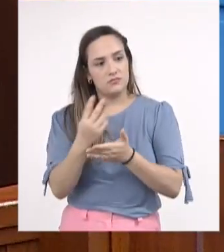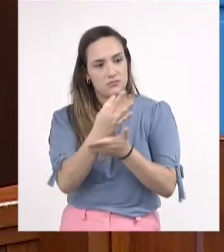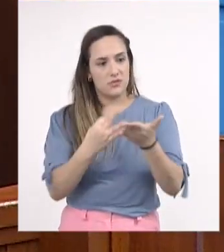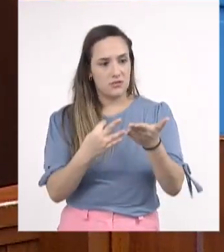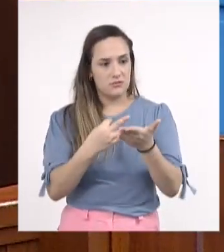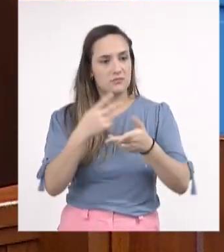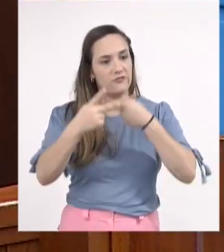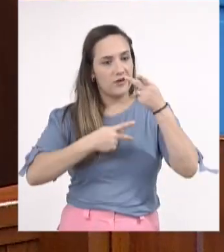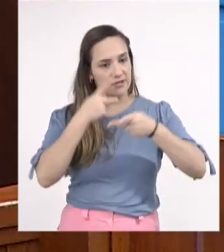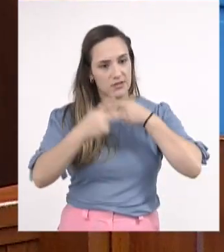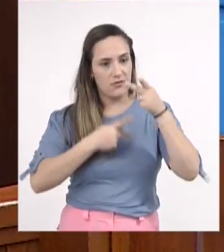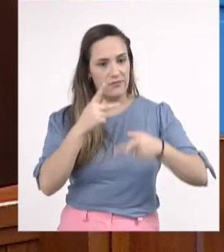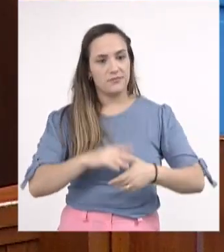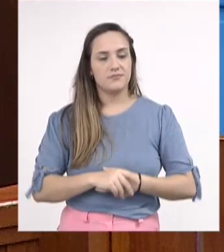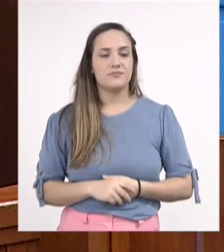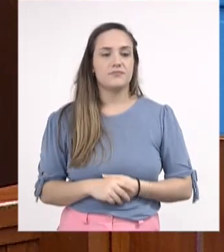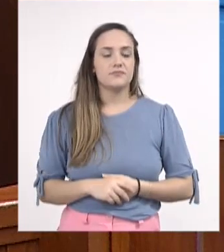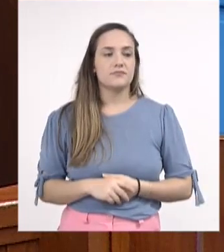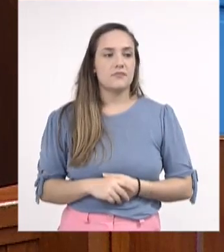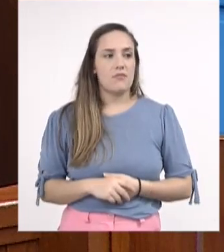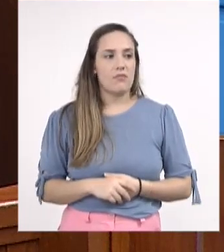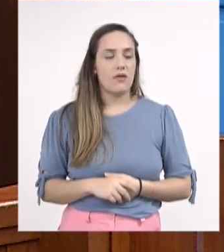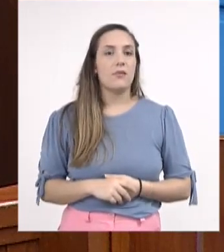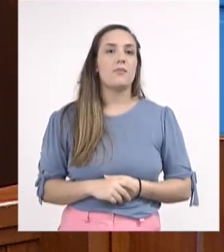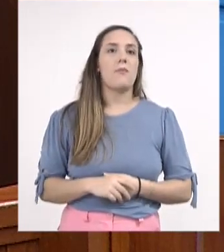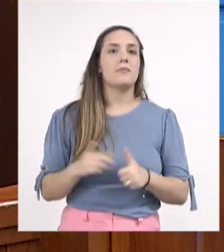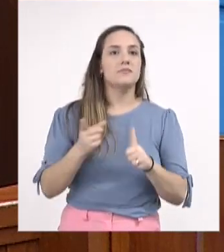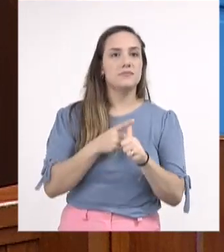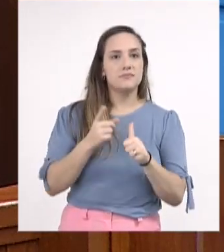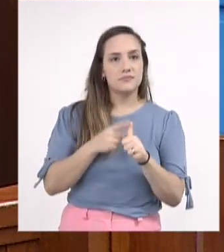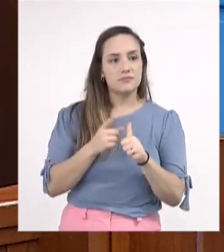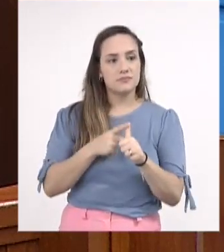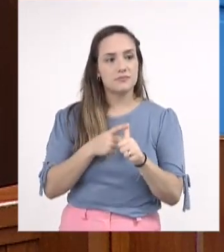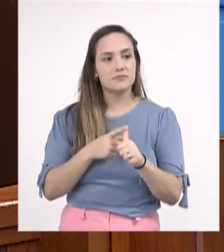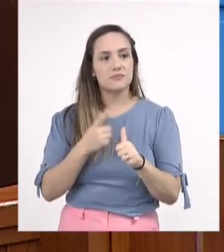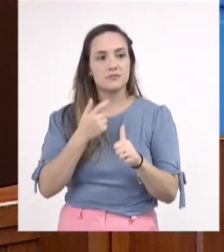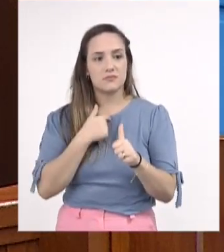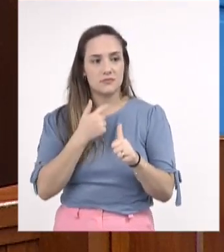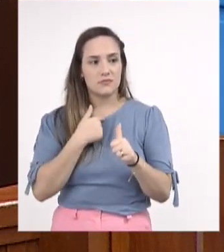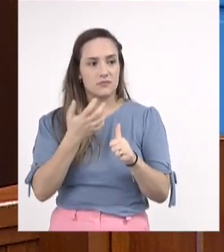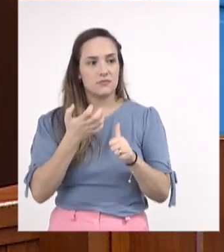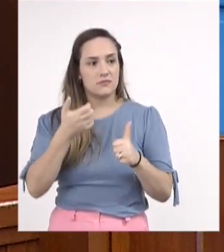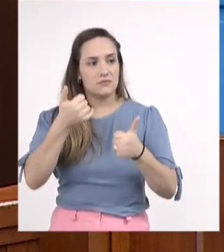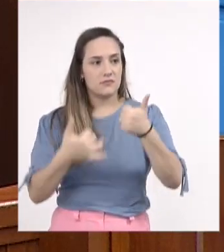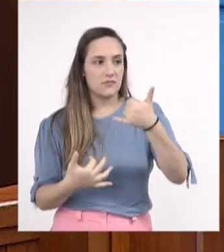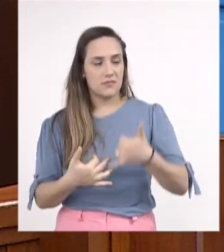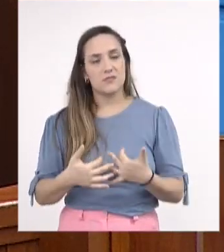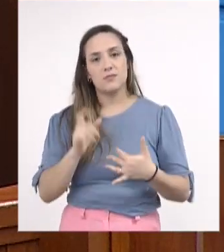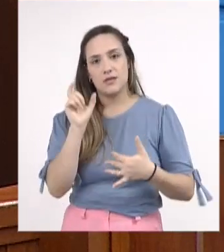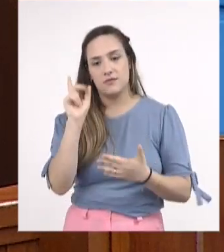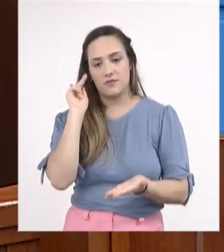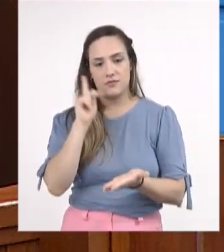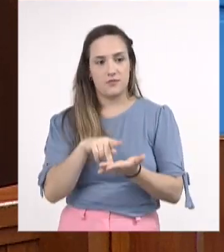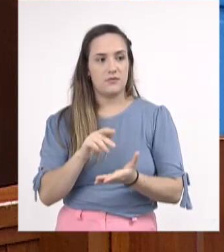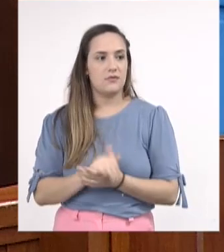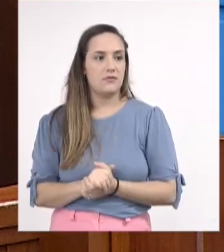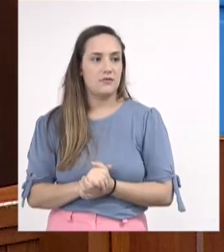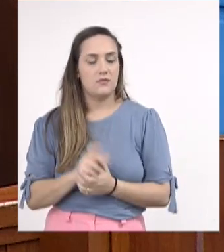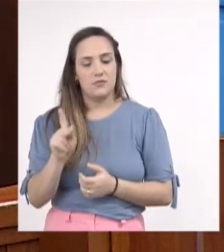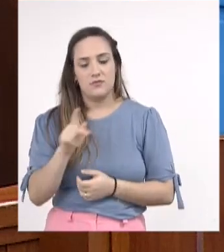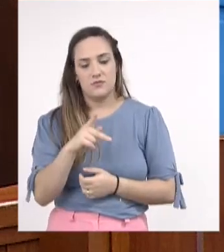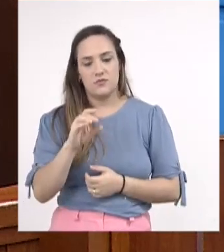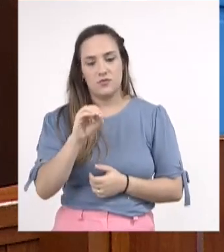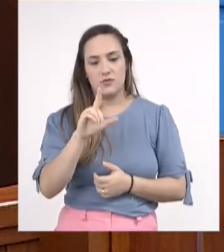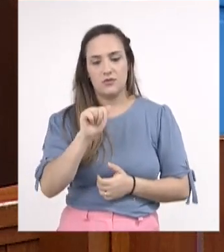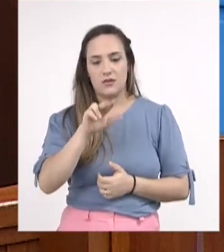hoje e primeiramente eu quero falar sobre verdade o professor Olavo de